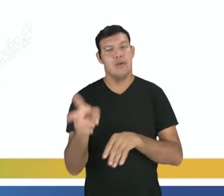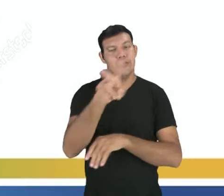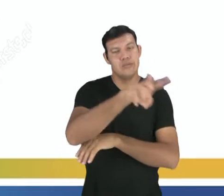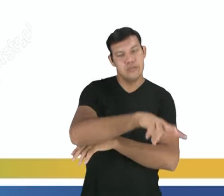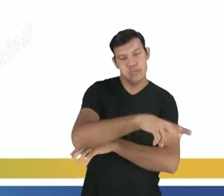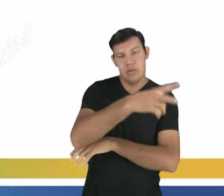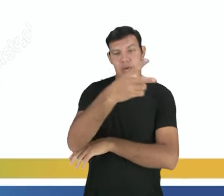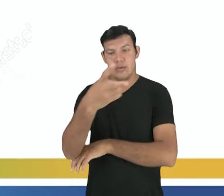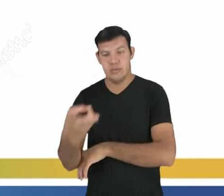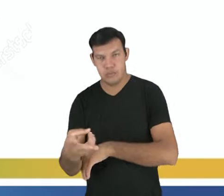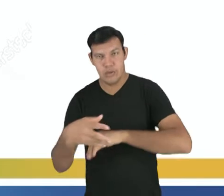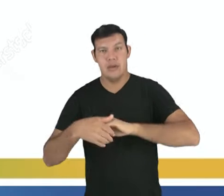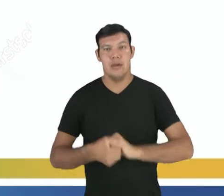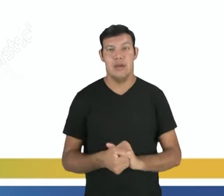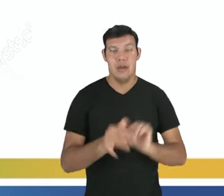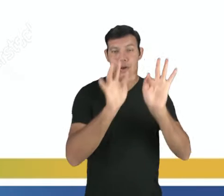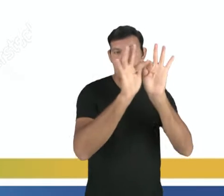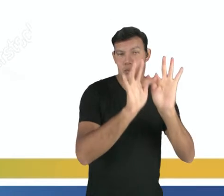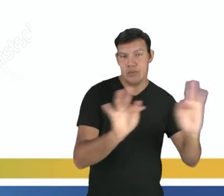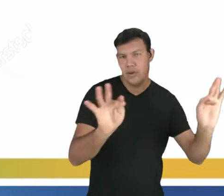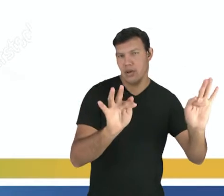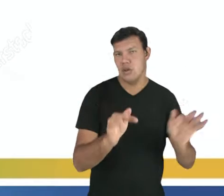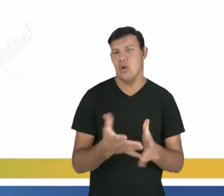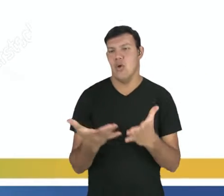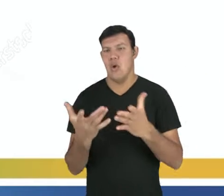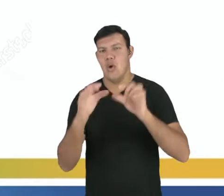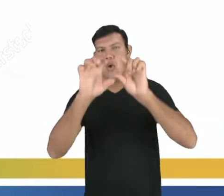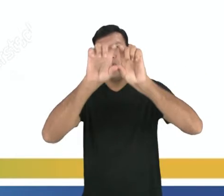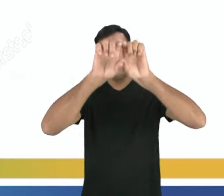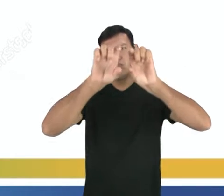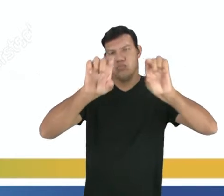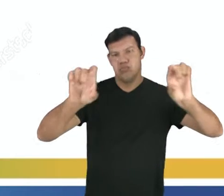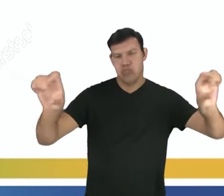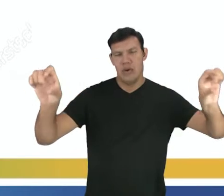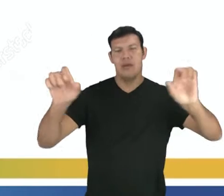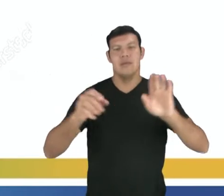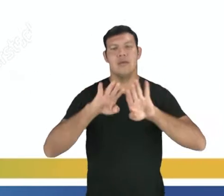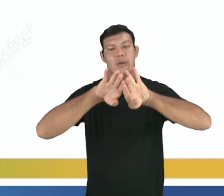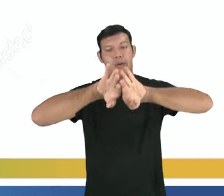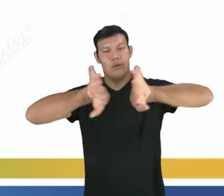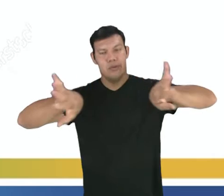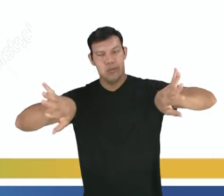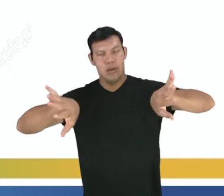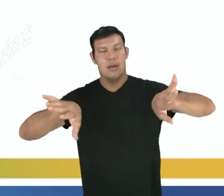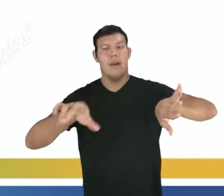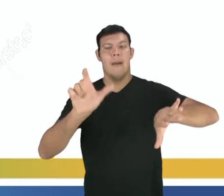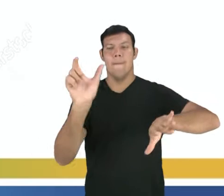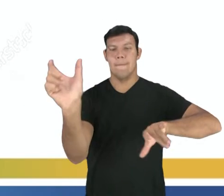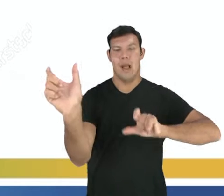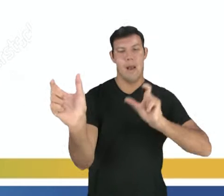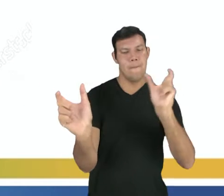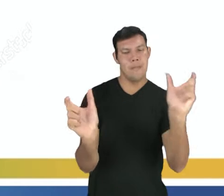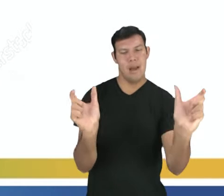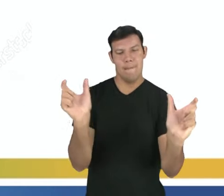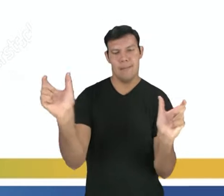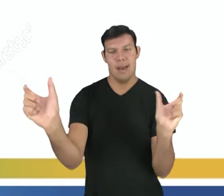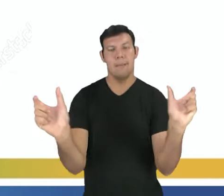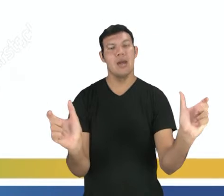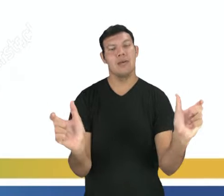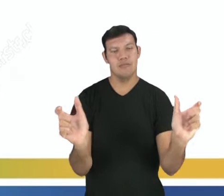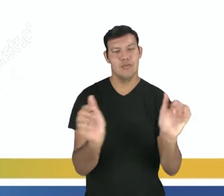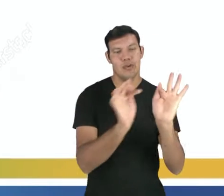intercalações, que na oração, quer no período, ou seja, separa todos os termos dentro da oração